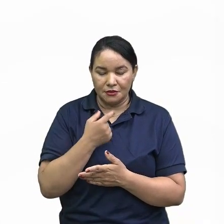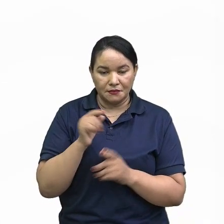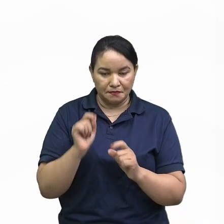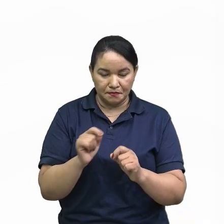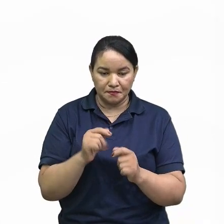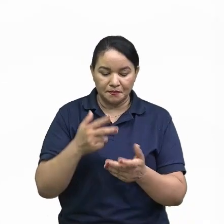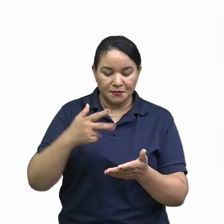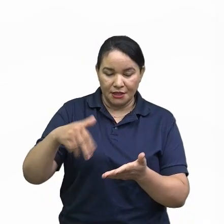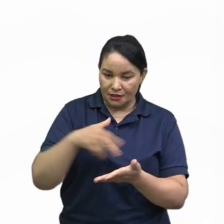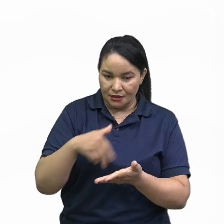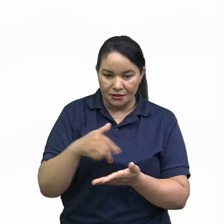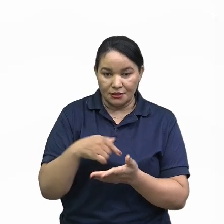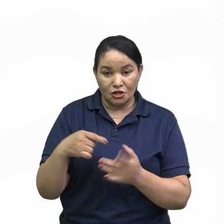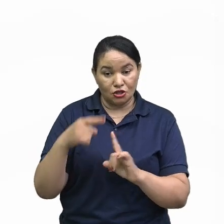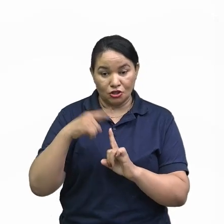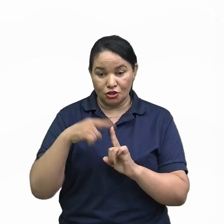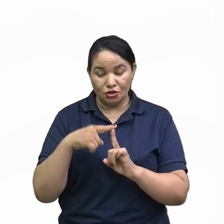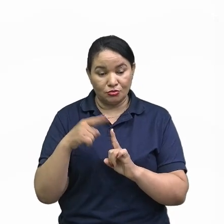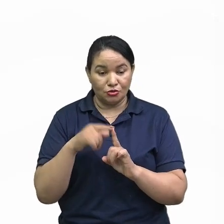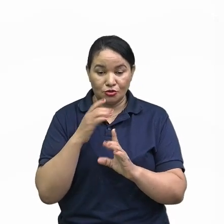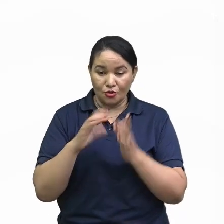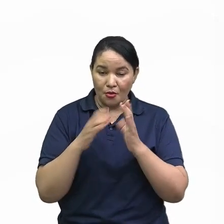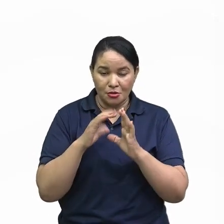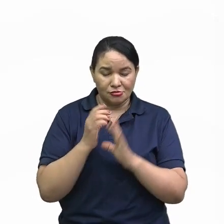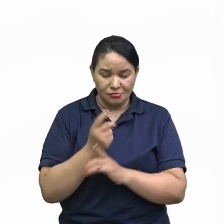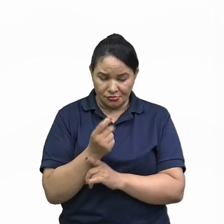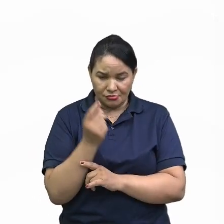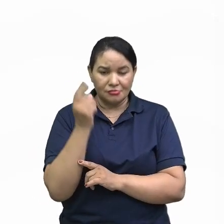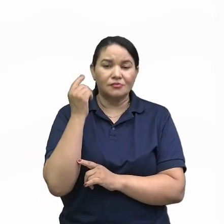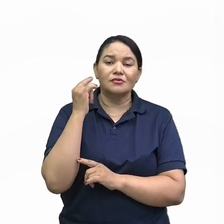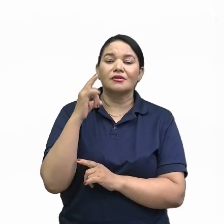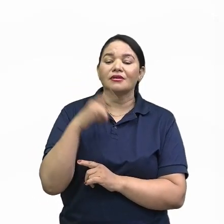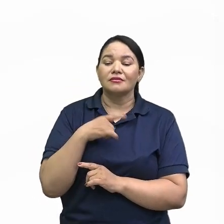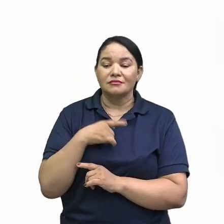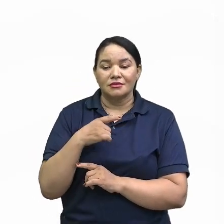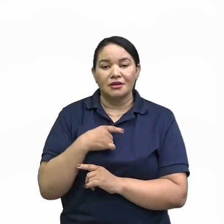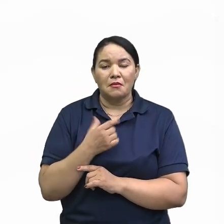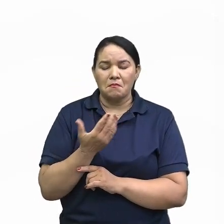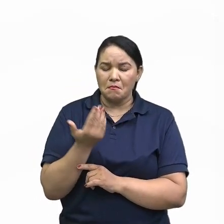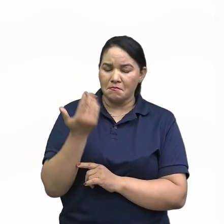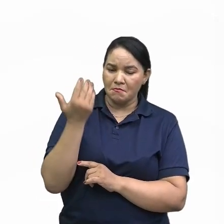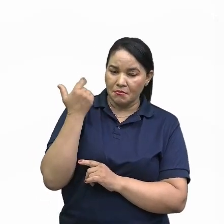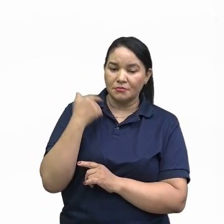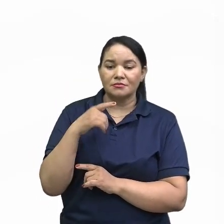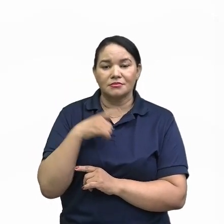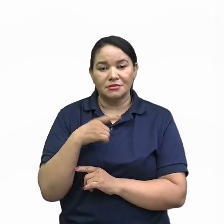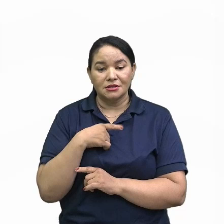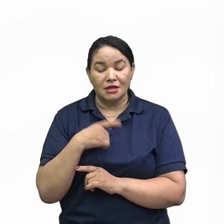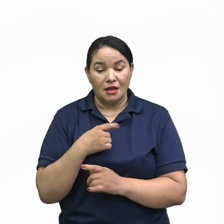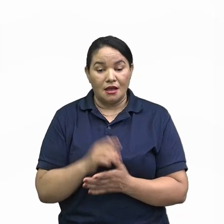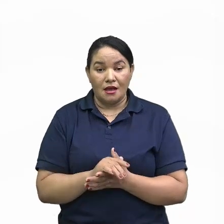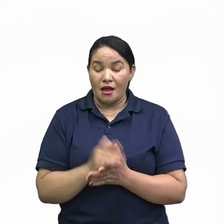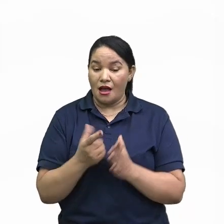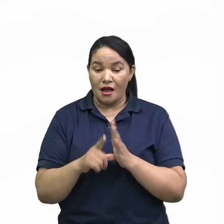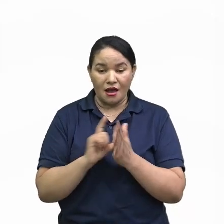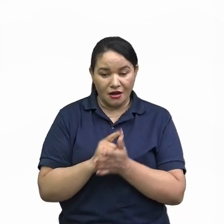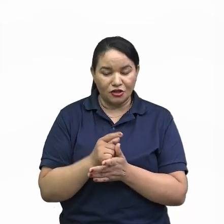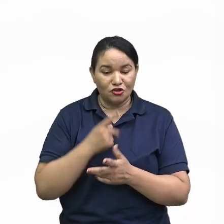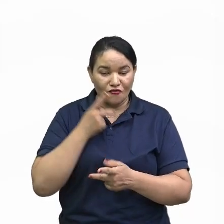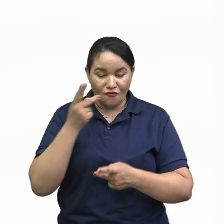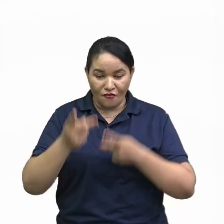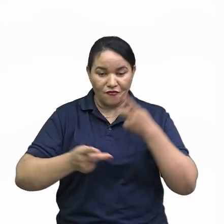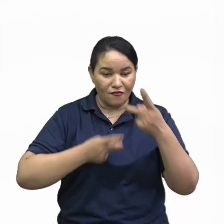é uma das formas de comunicação mais antigas que existem, pois antes mesmo de um homem começar a falar,